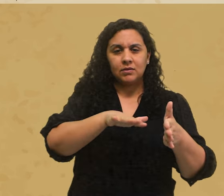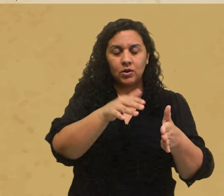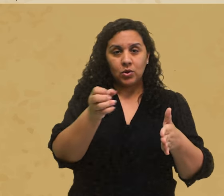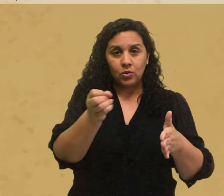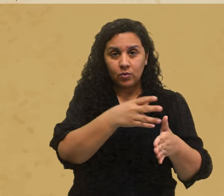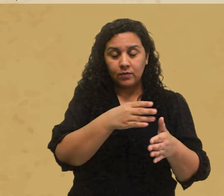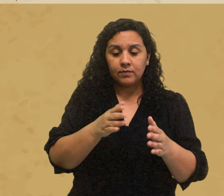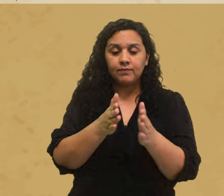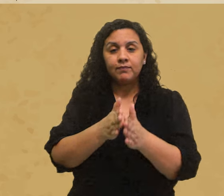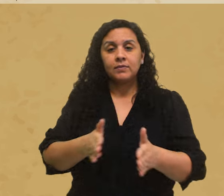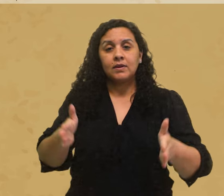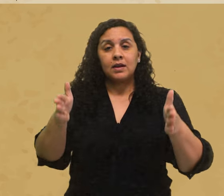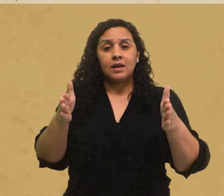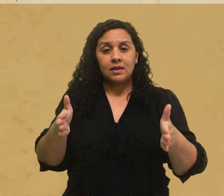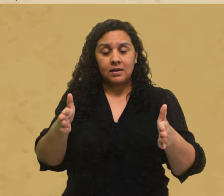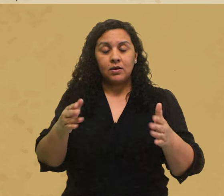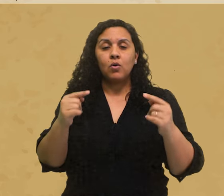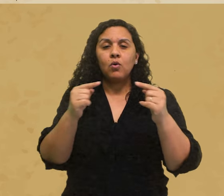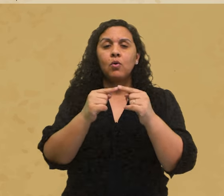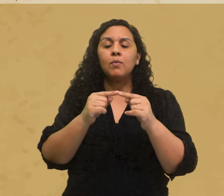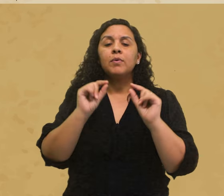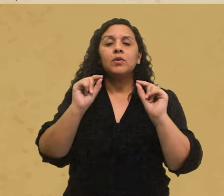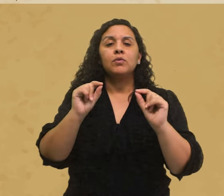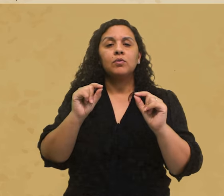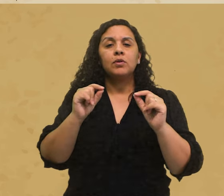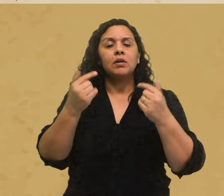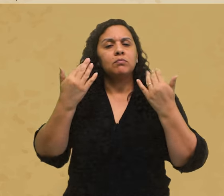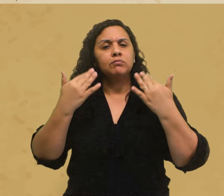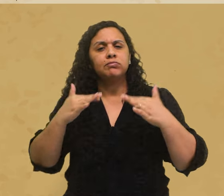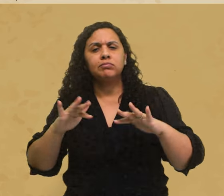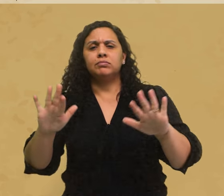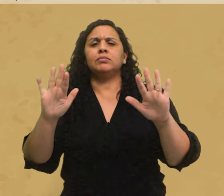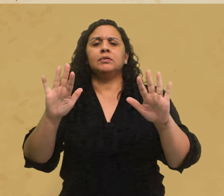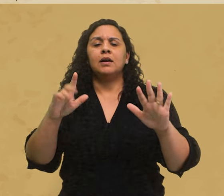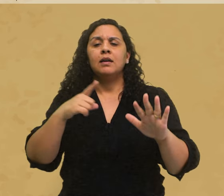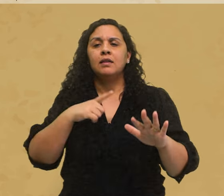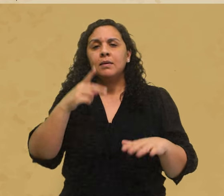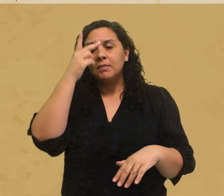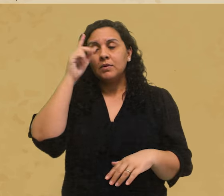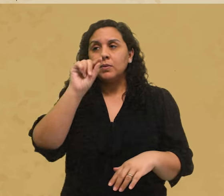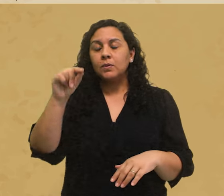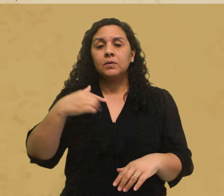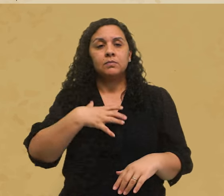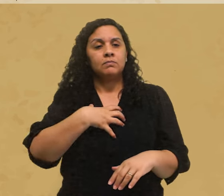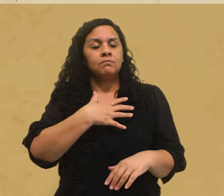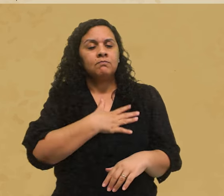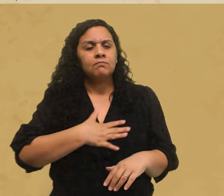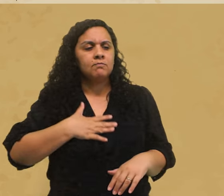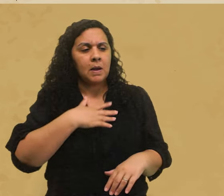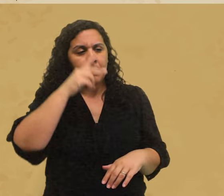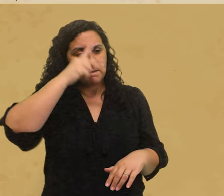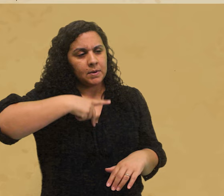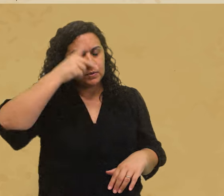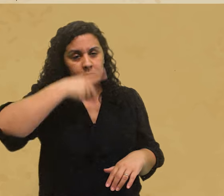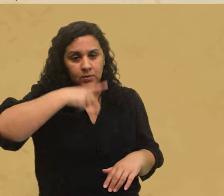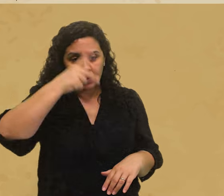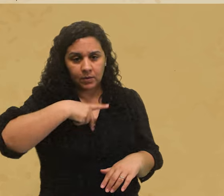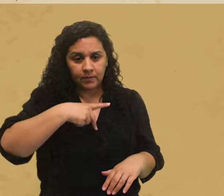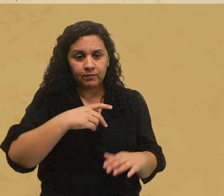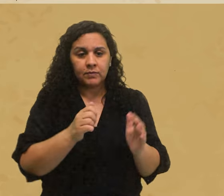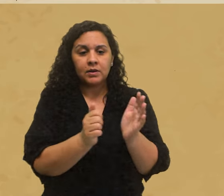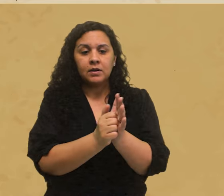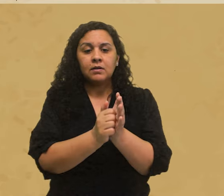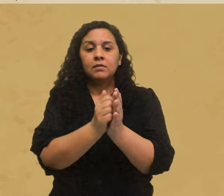Essa era é caracterizada pela fluidez e busca incessante de satisfação pessoal, muitas